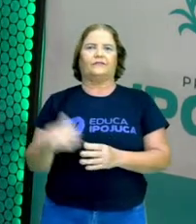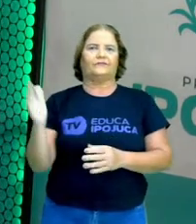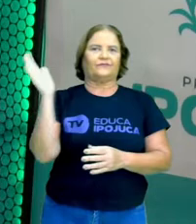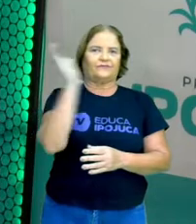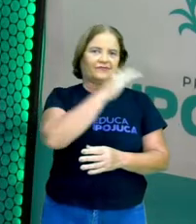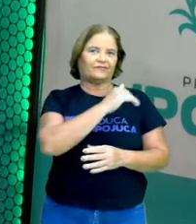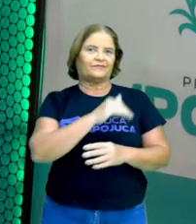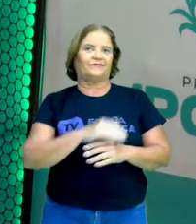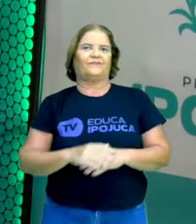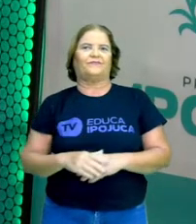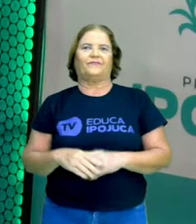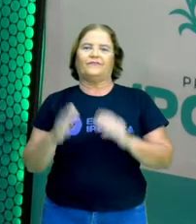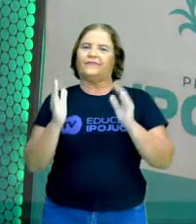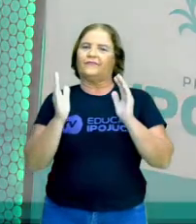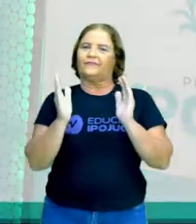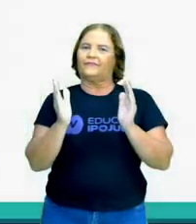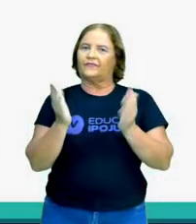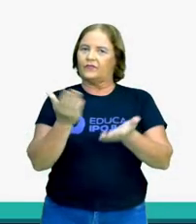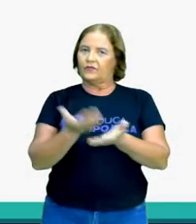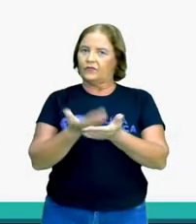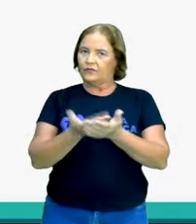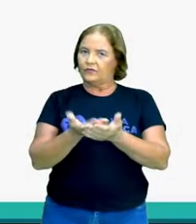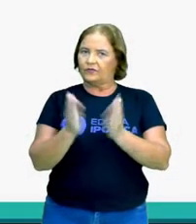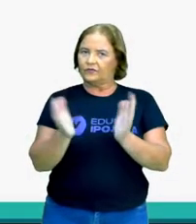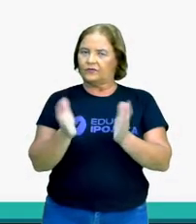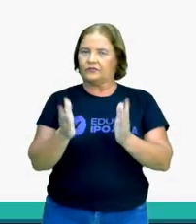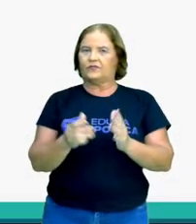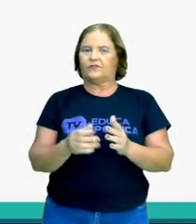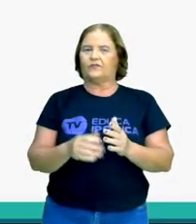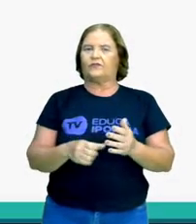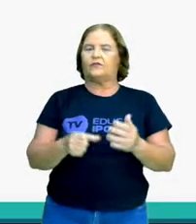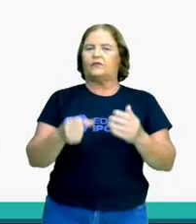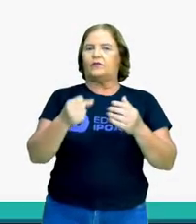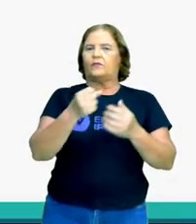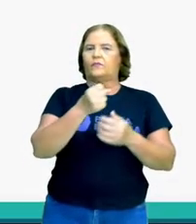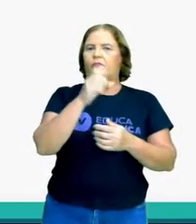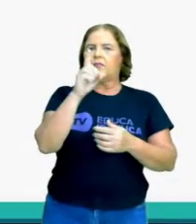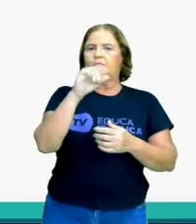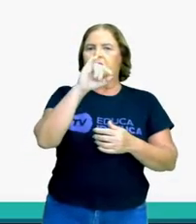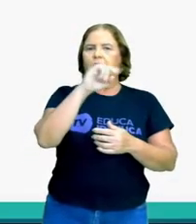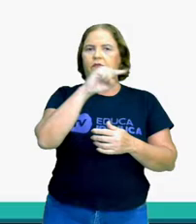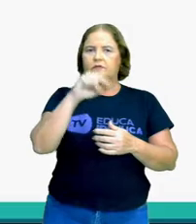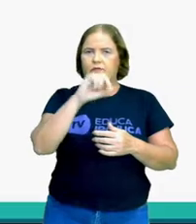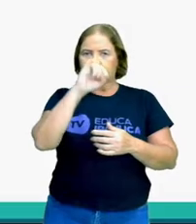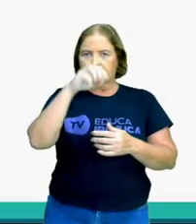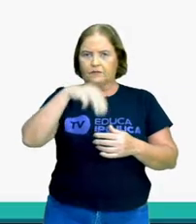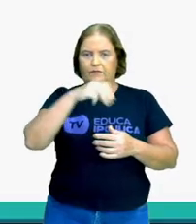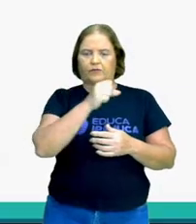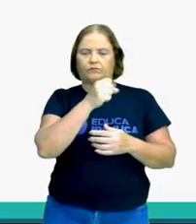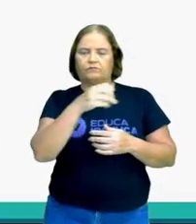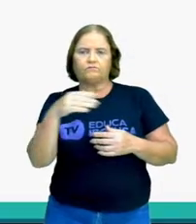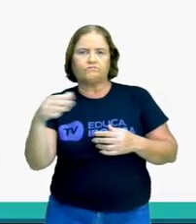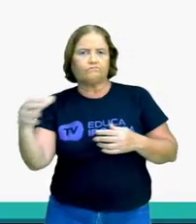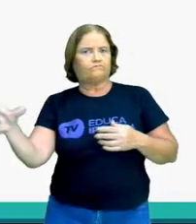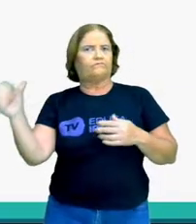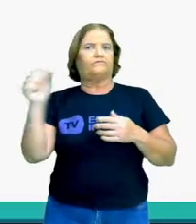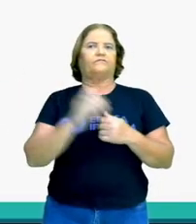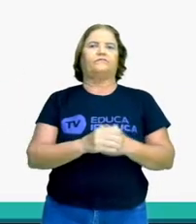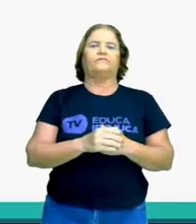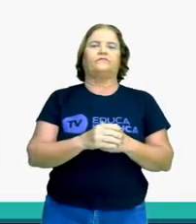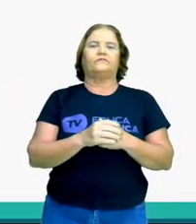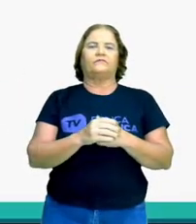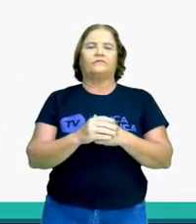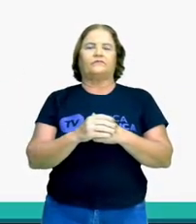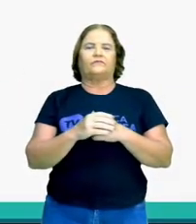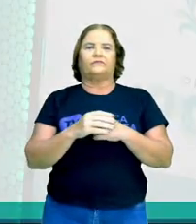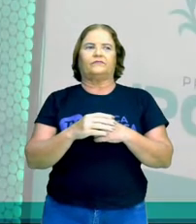comigo? A aula de hoje é sobre dízima periódica e fração